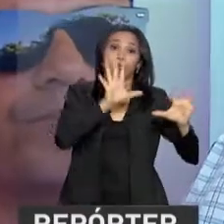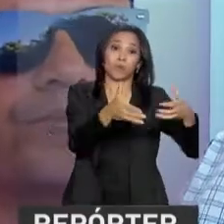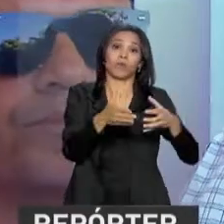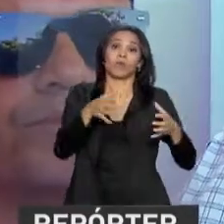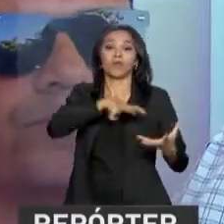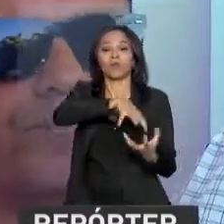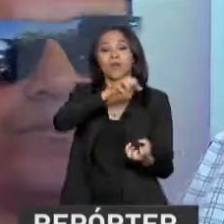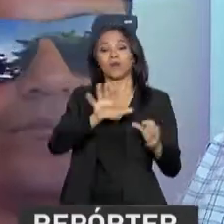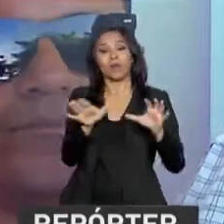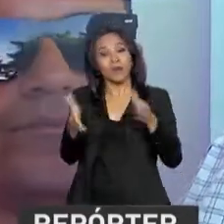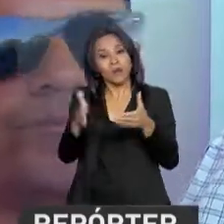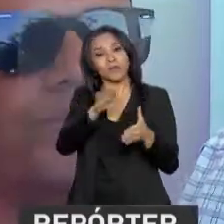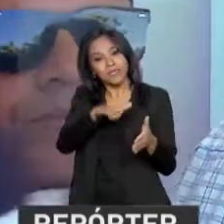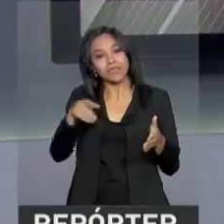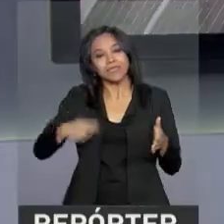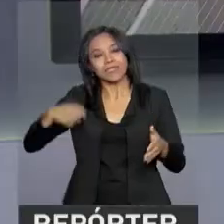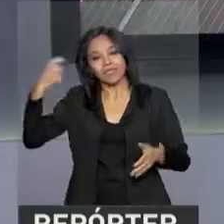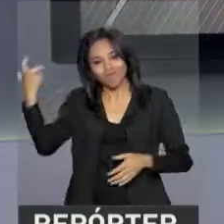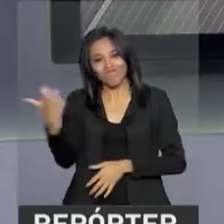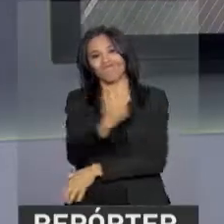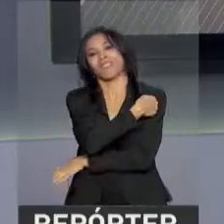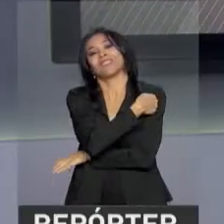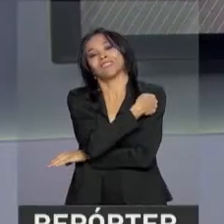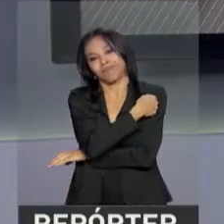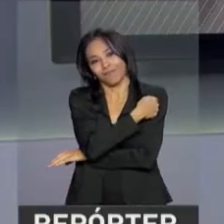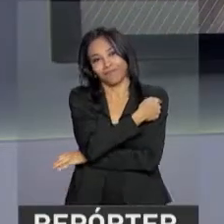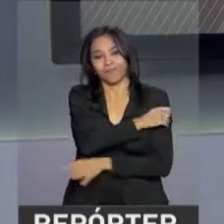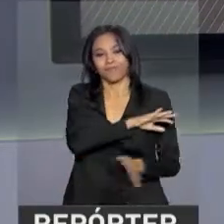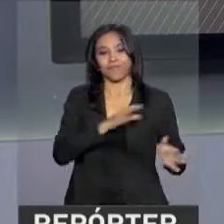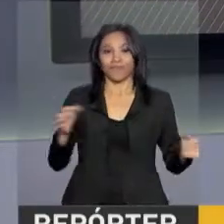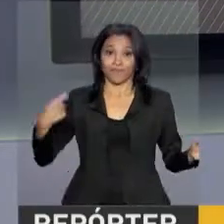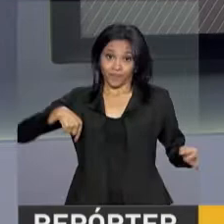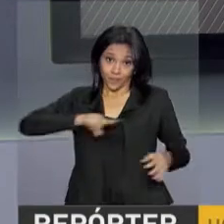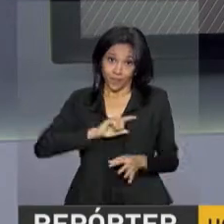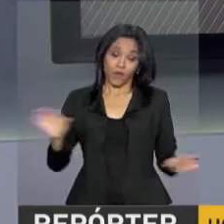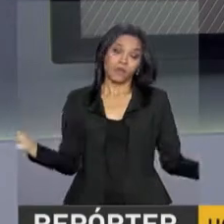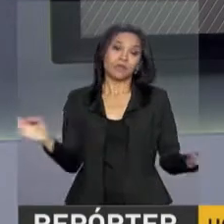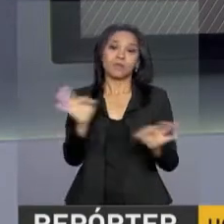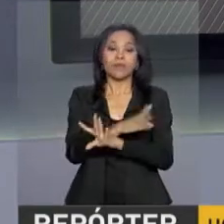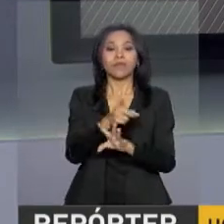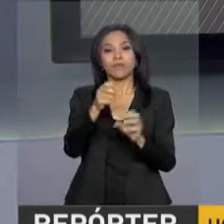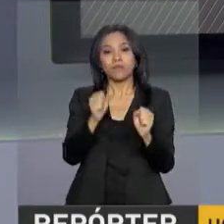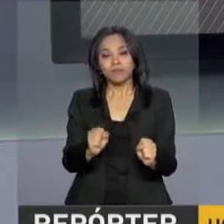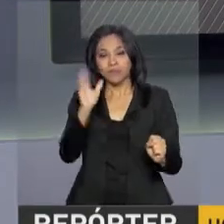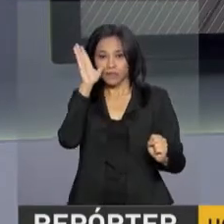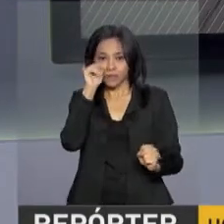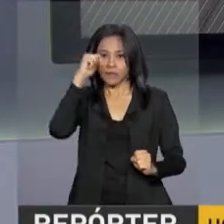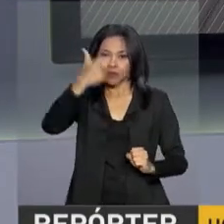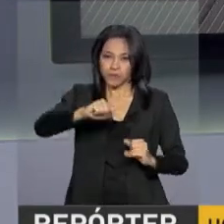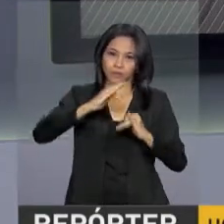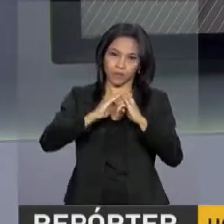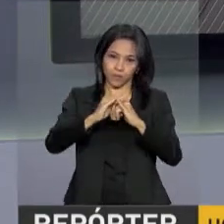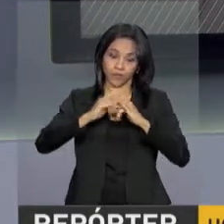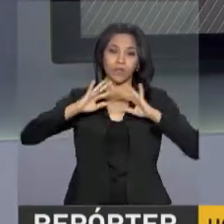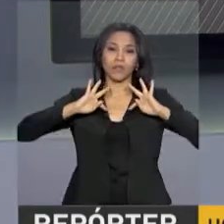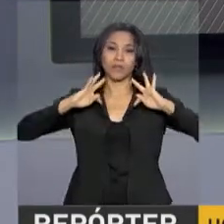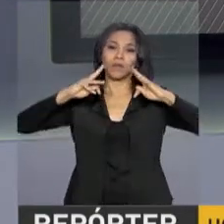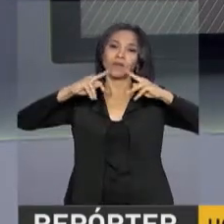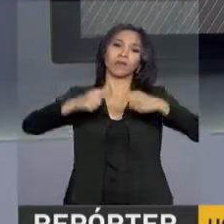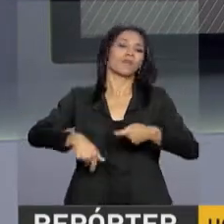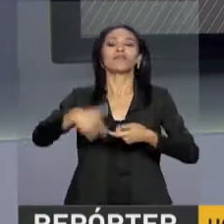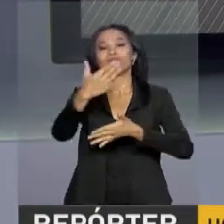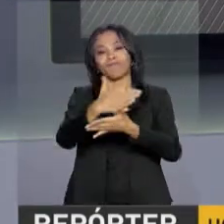os que mais precisam tomar a vacina nós ficamos por aqui você pode rever as reportagens no youtube e toda nossa programação